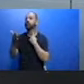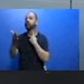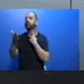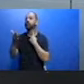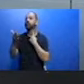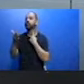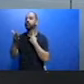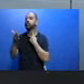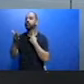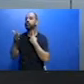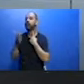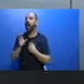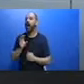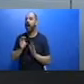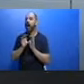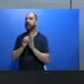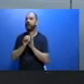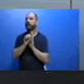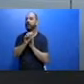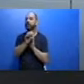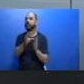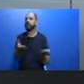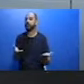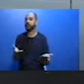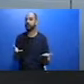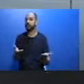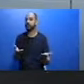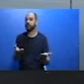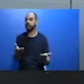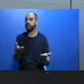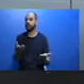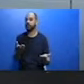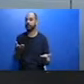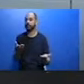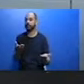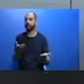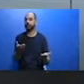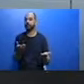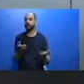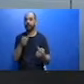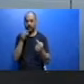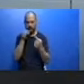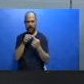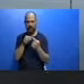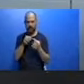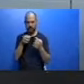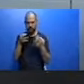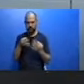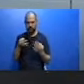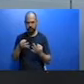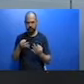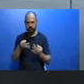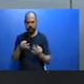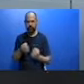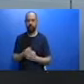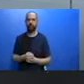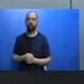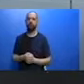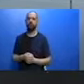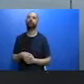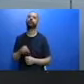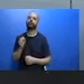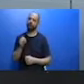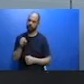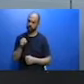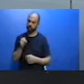seja bactéria o seu analisar tá já acordo olá tudo